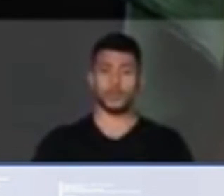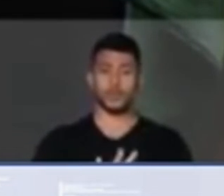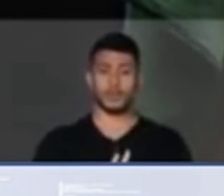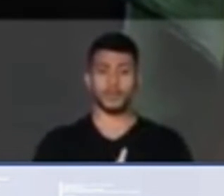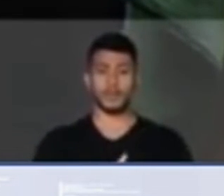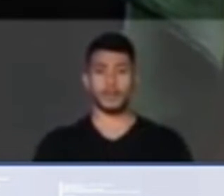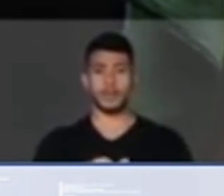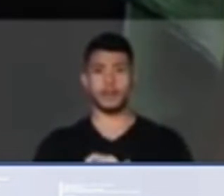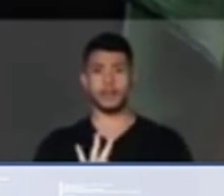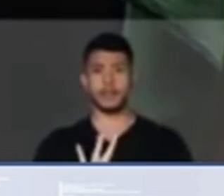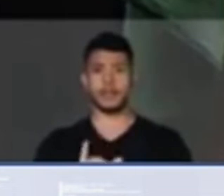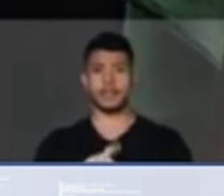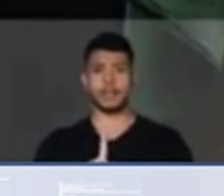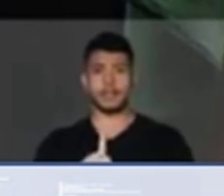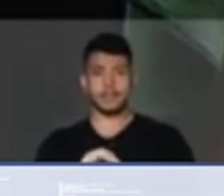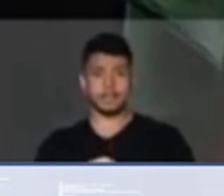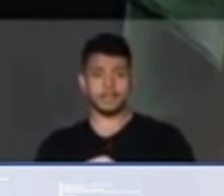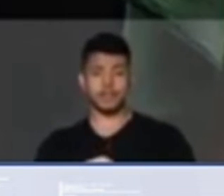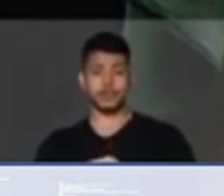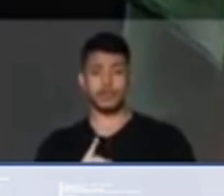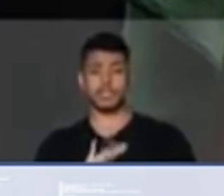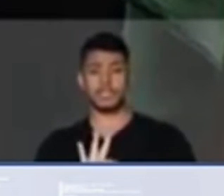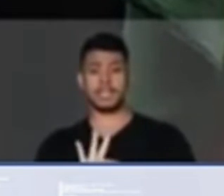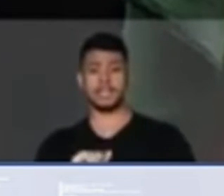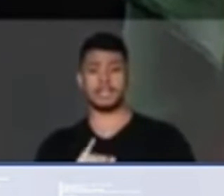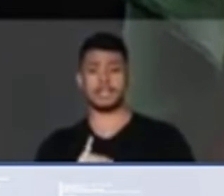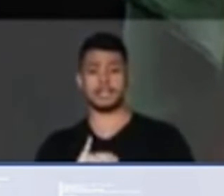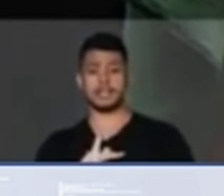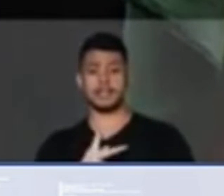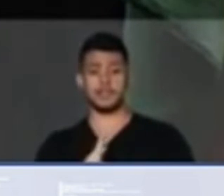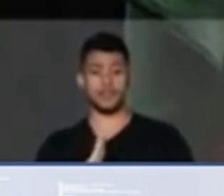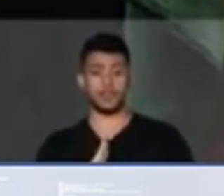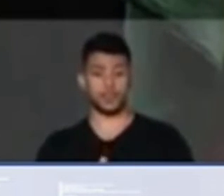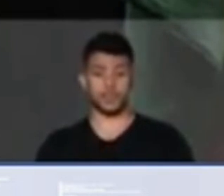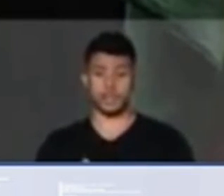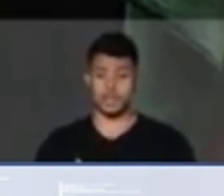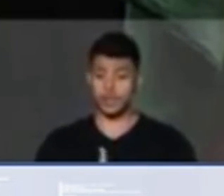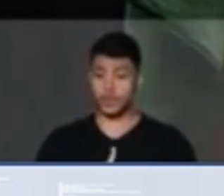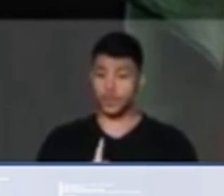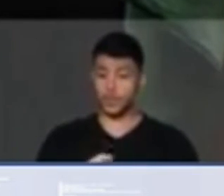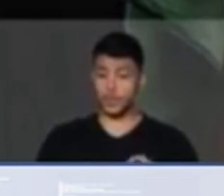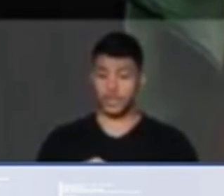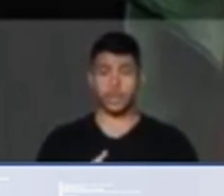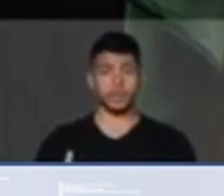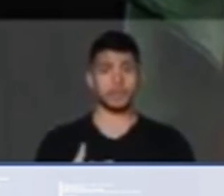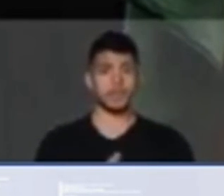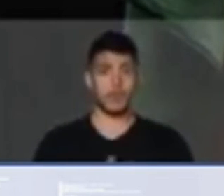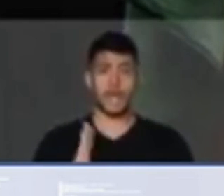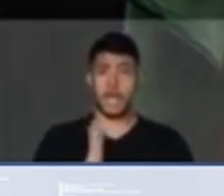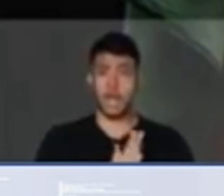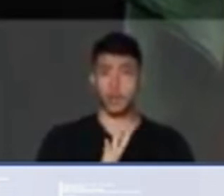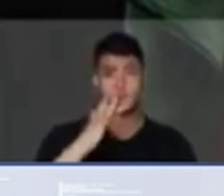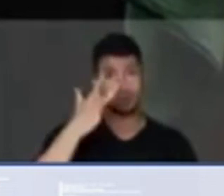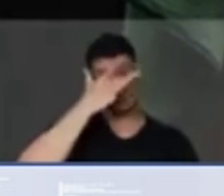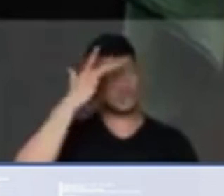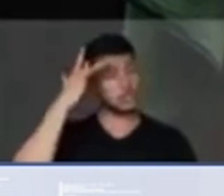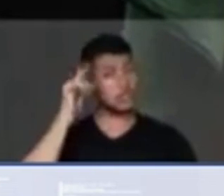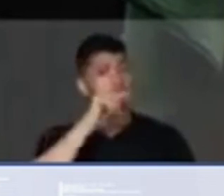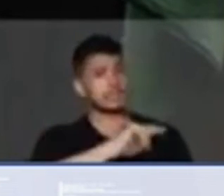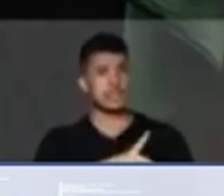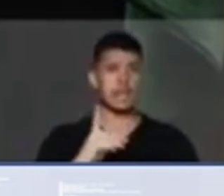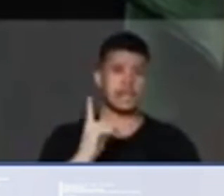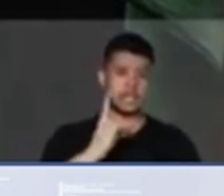grave que o parlamento, parte do parlamento paraguaio, estava pedindo o impeachment do presidente paraguaio. A